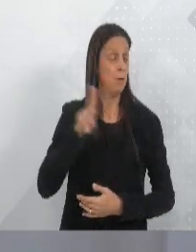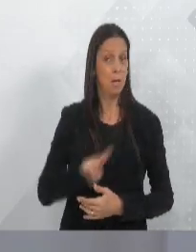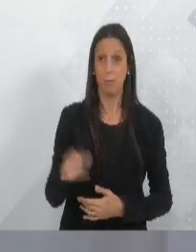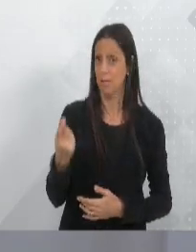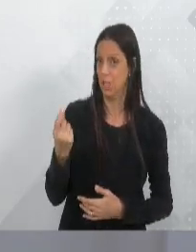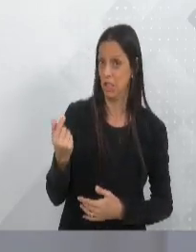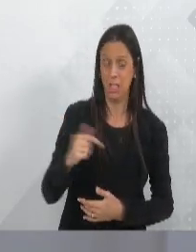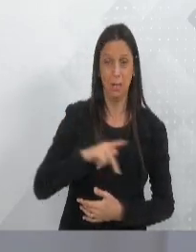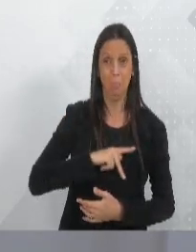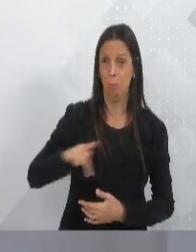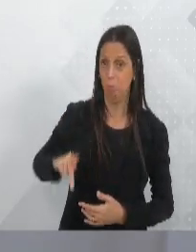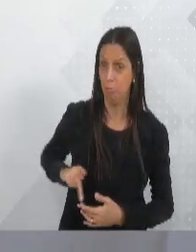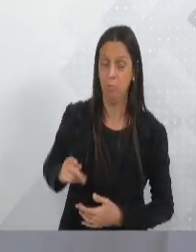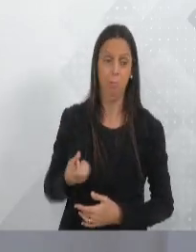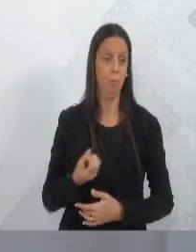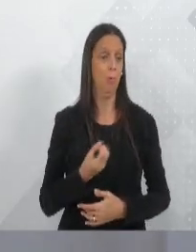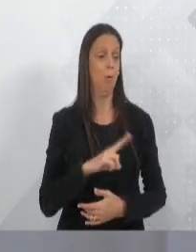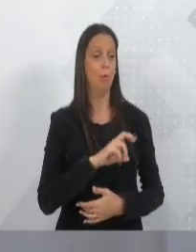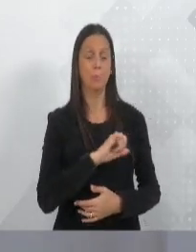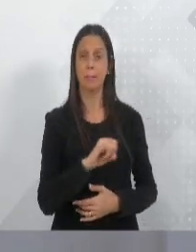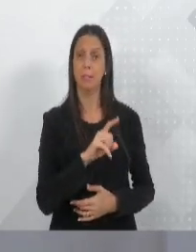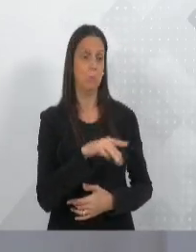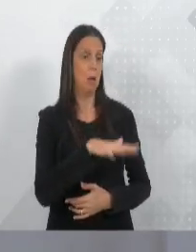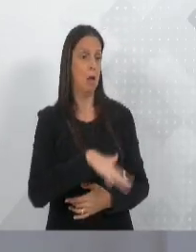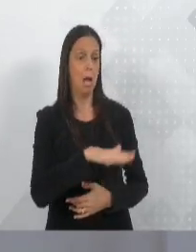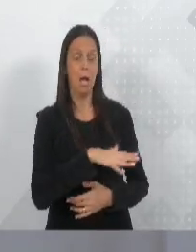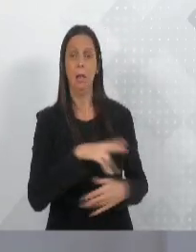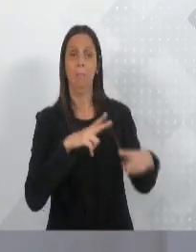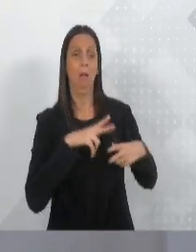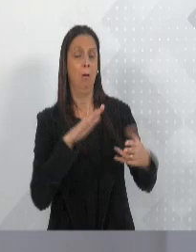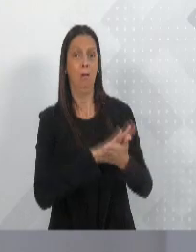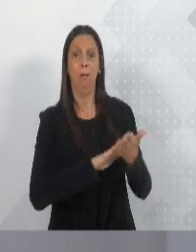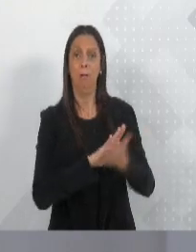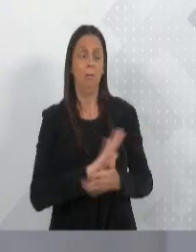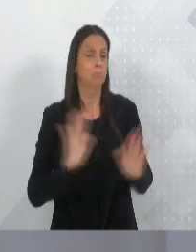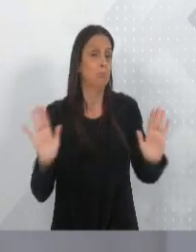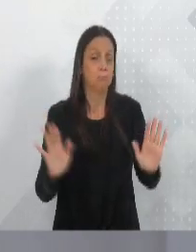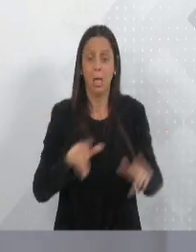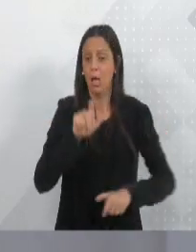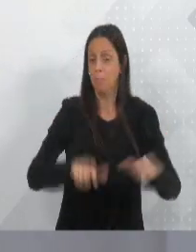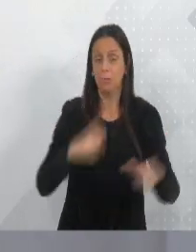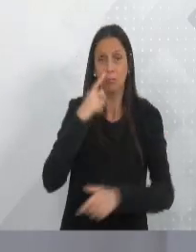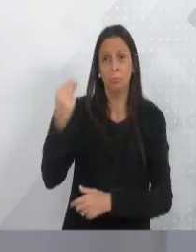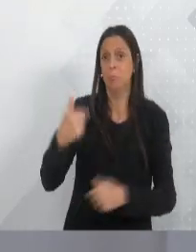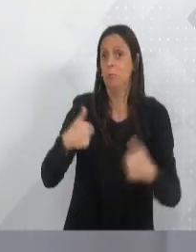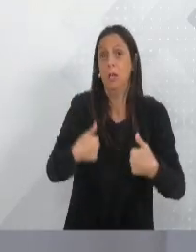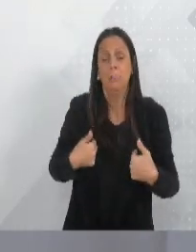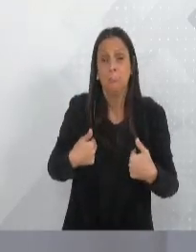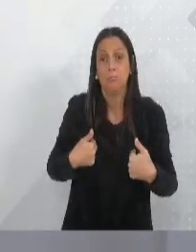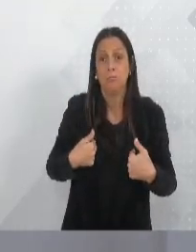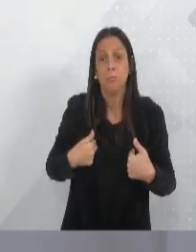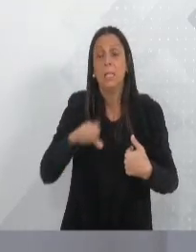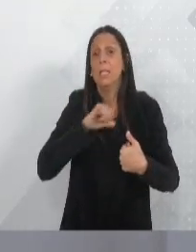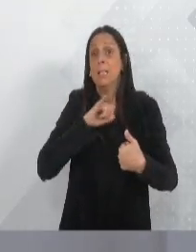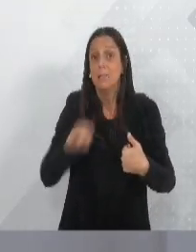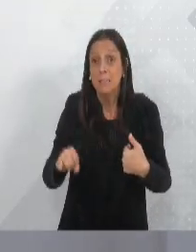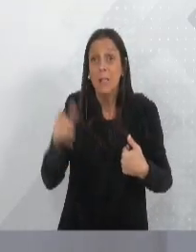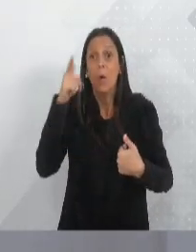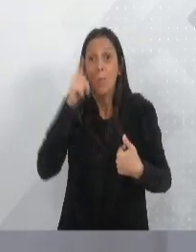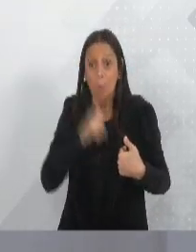vim e da da iniciativa privada ou do setor setor público isso é com o meu eleitor se eu conseguir ser